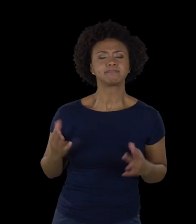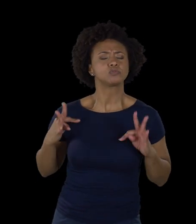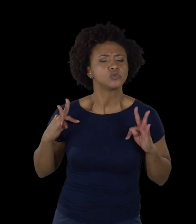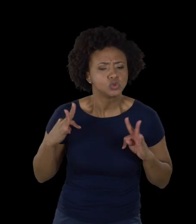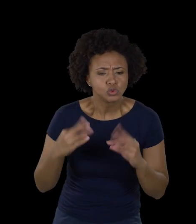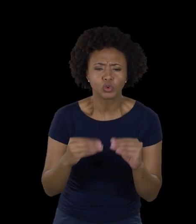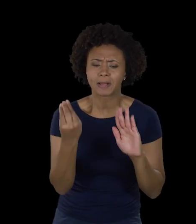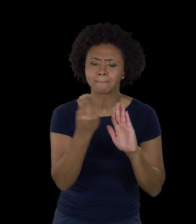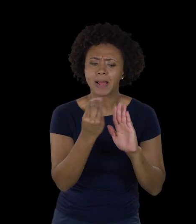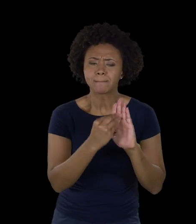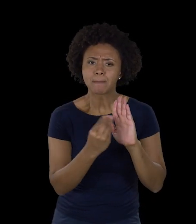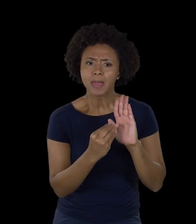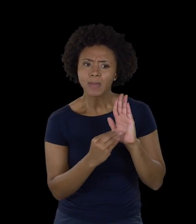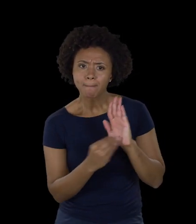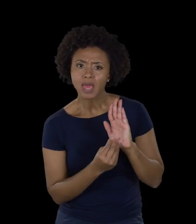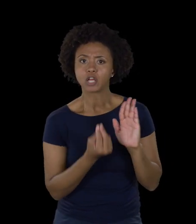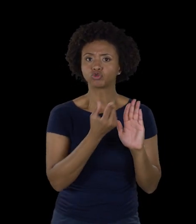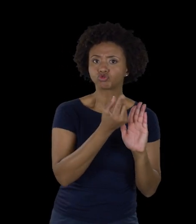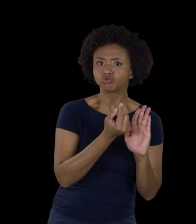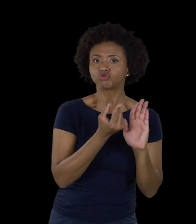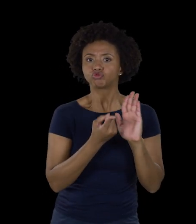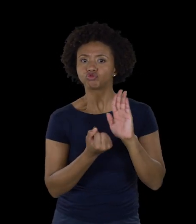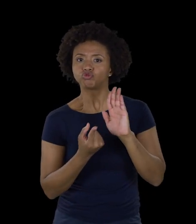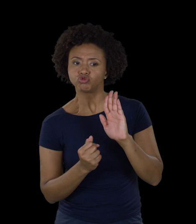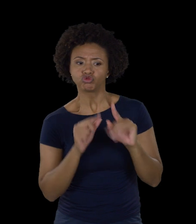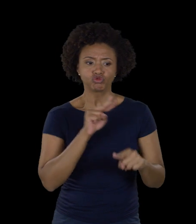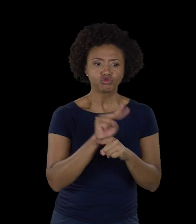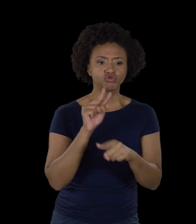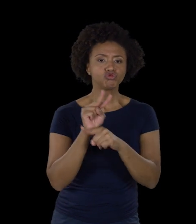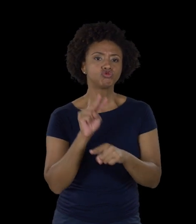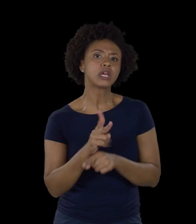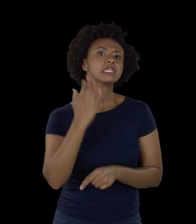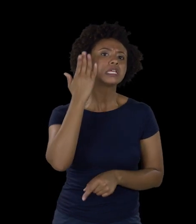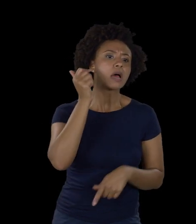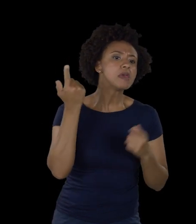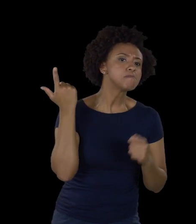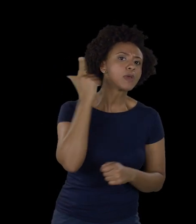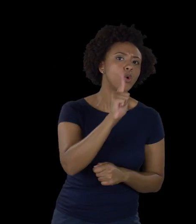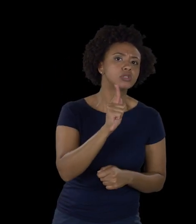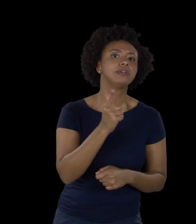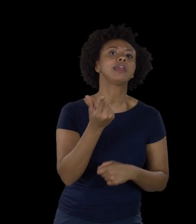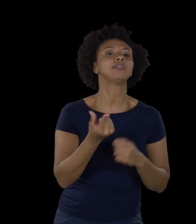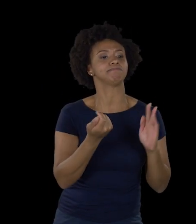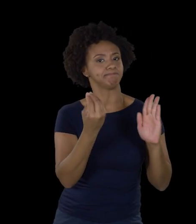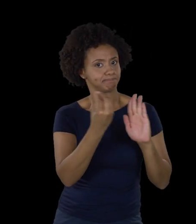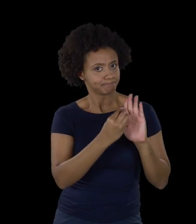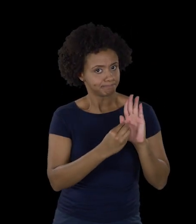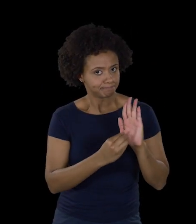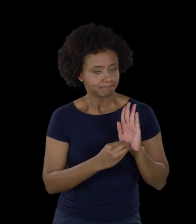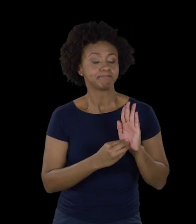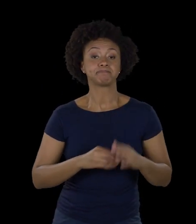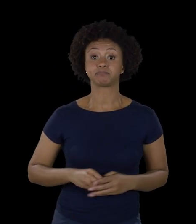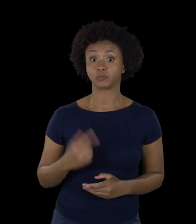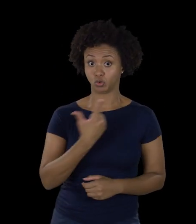ser realmente dimensionado e você precisa saber o que é necessário para alcançar esse sonho. Outra